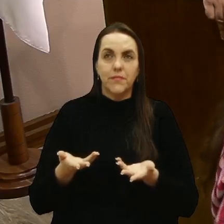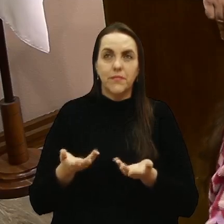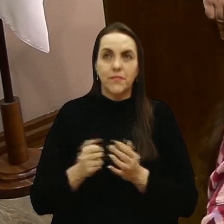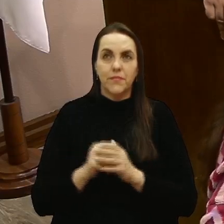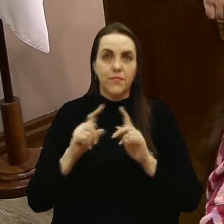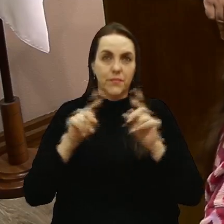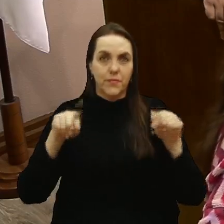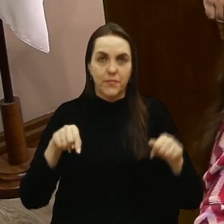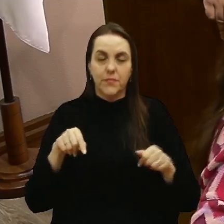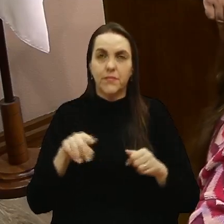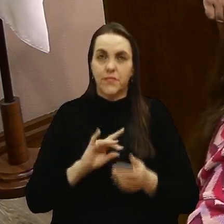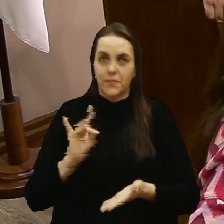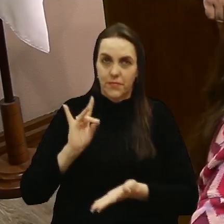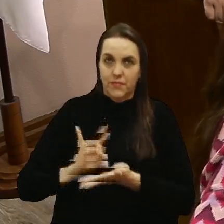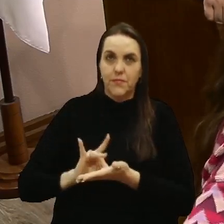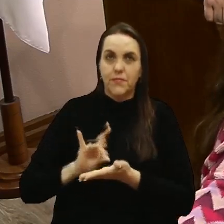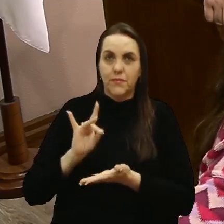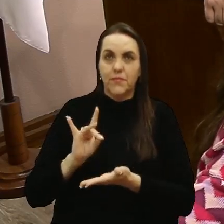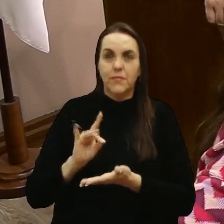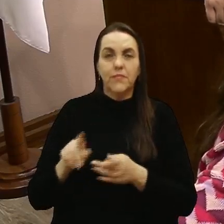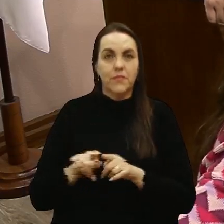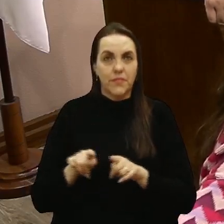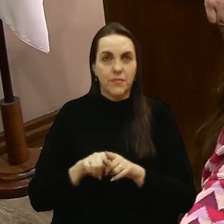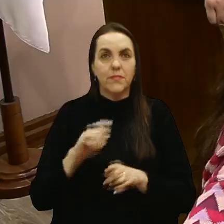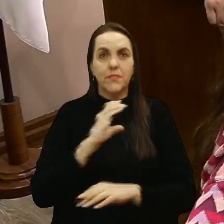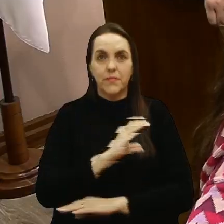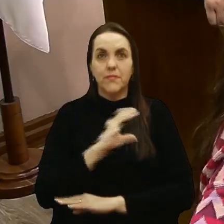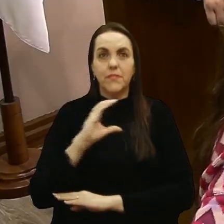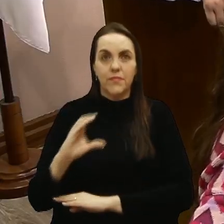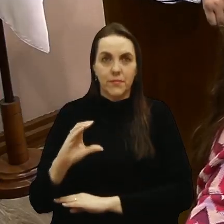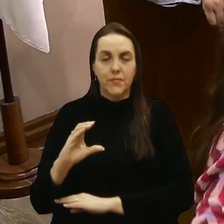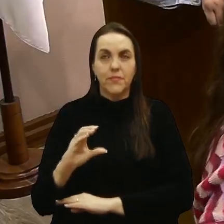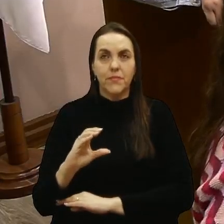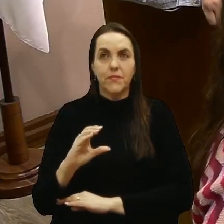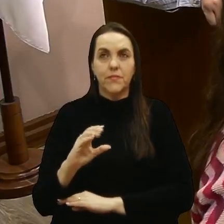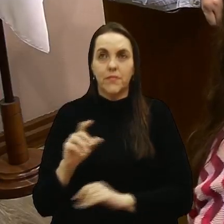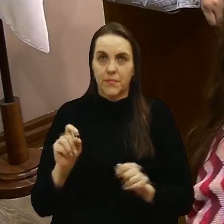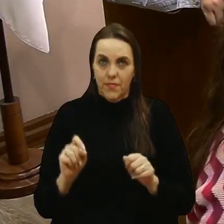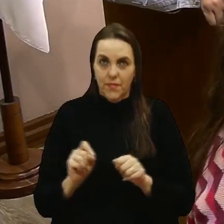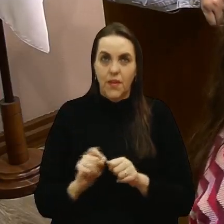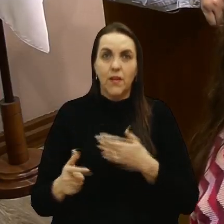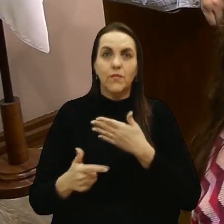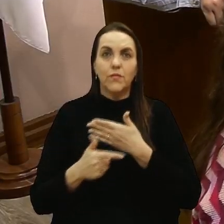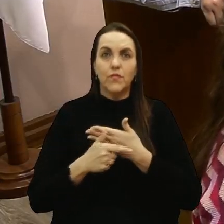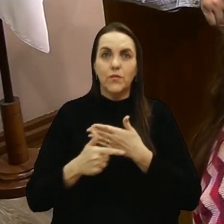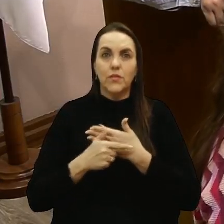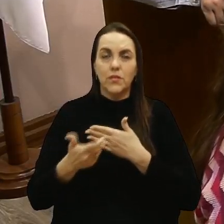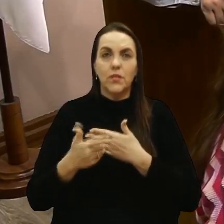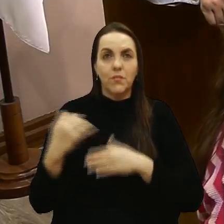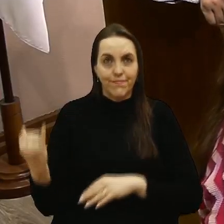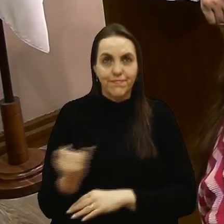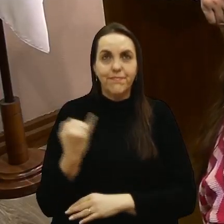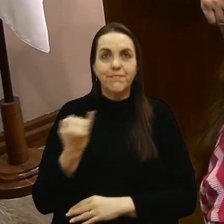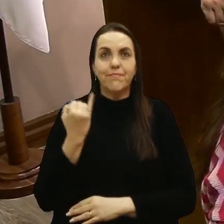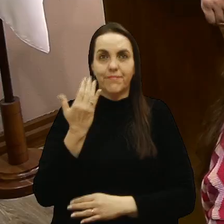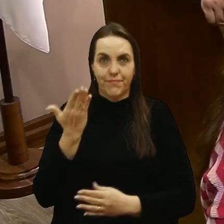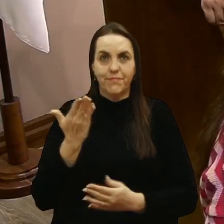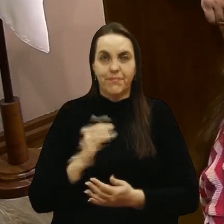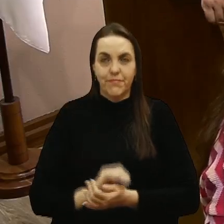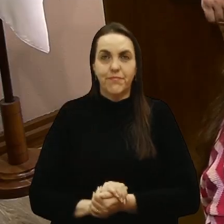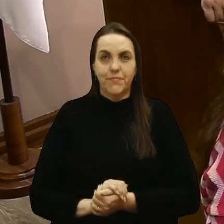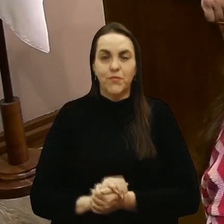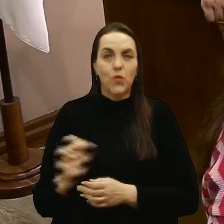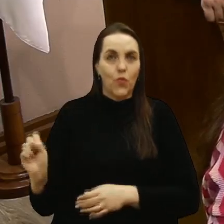provimento efetivo, os nossos CCs, que cumprem um papel muito importante